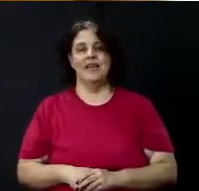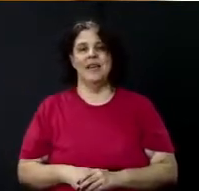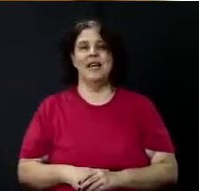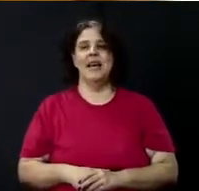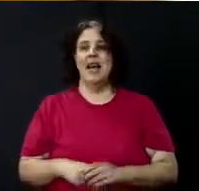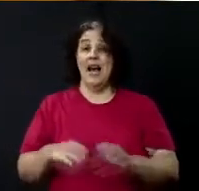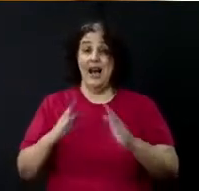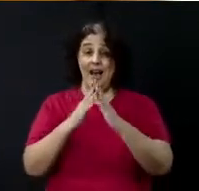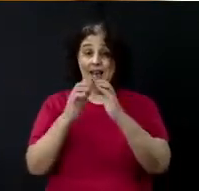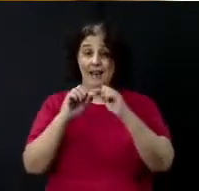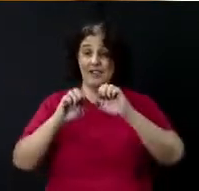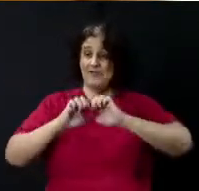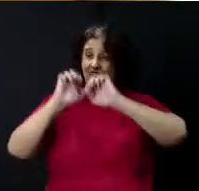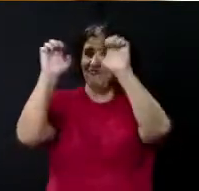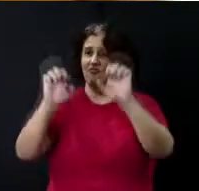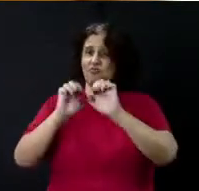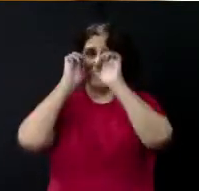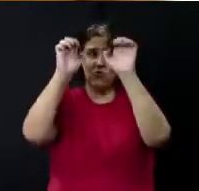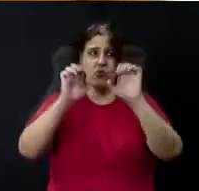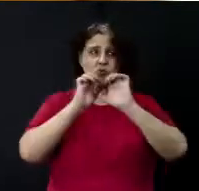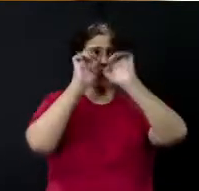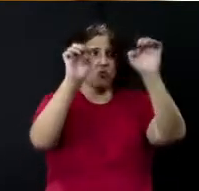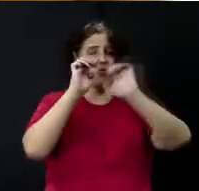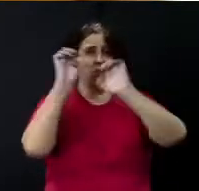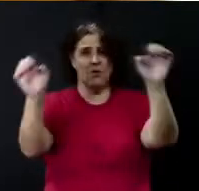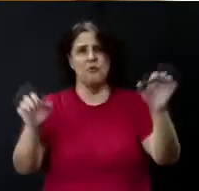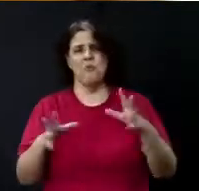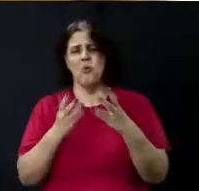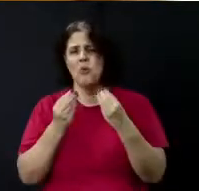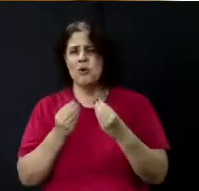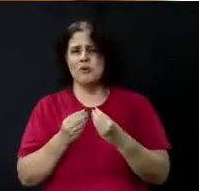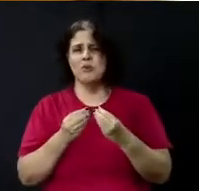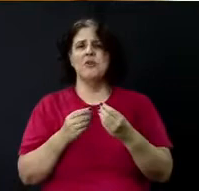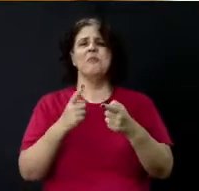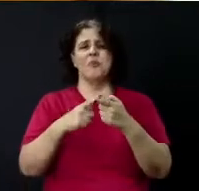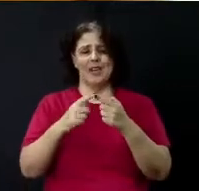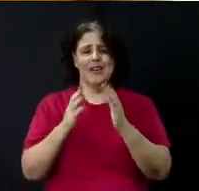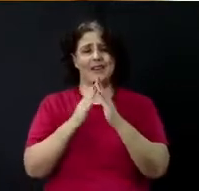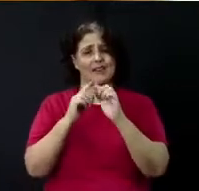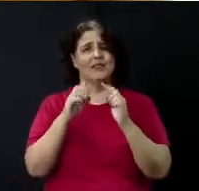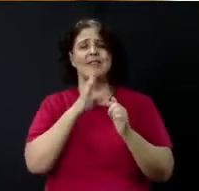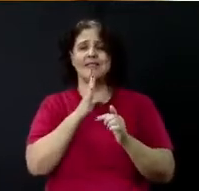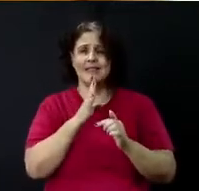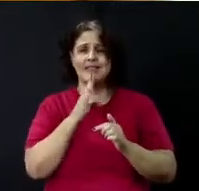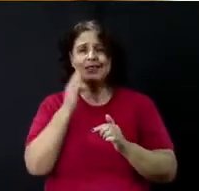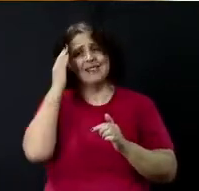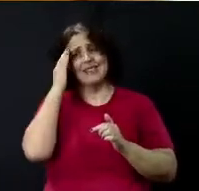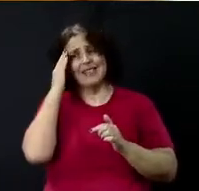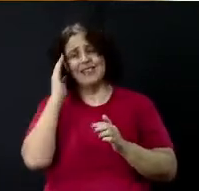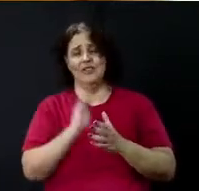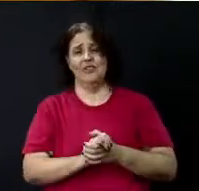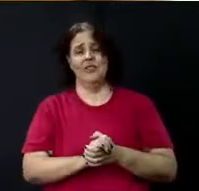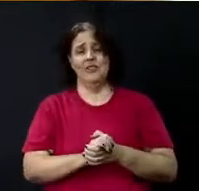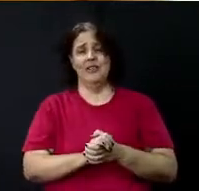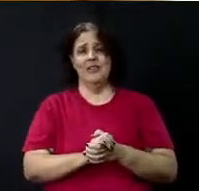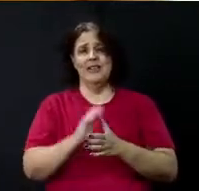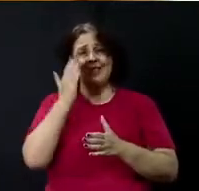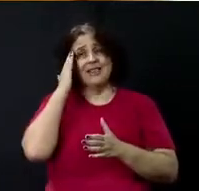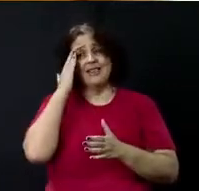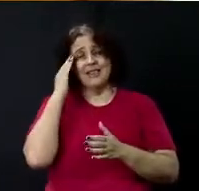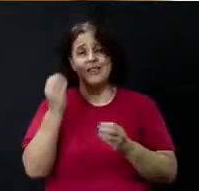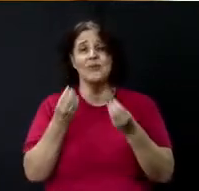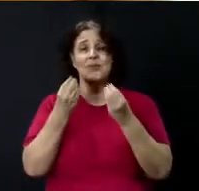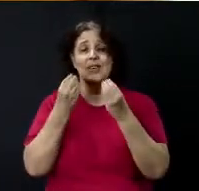de maneira obstinada, porque ela compreende o que é a salvação, o que é alguém antes